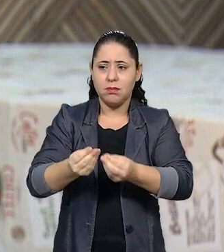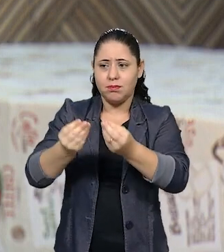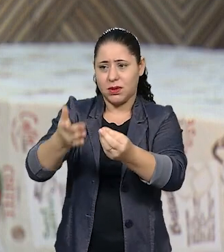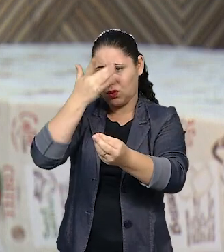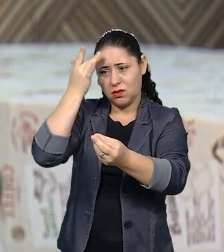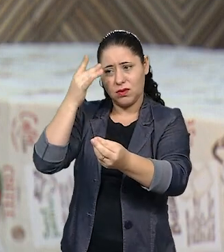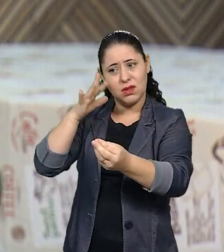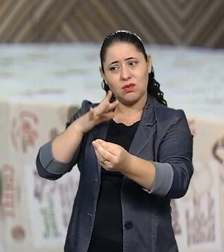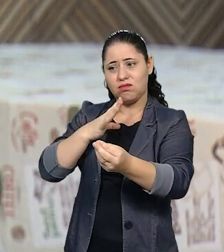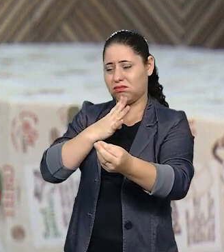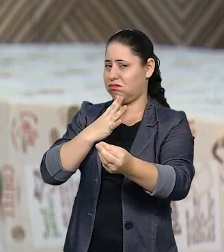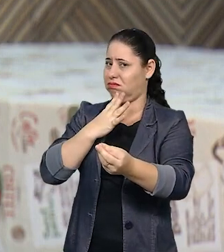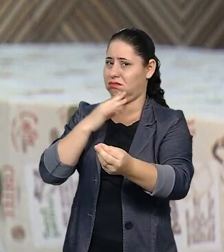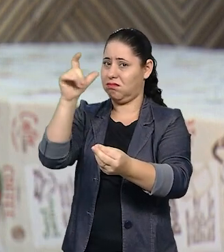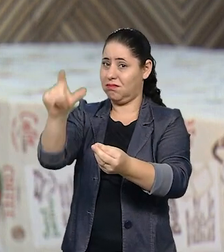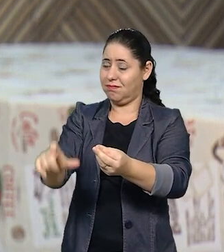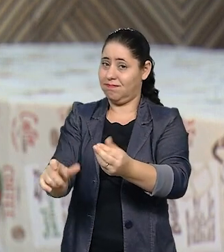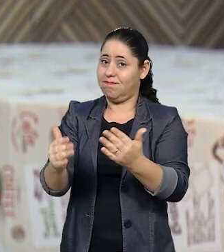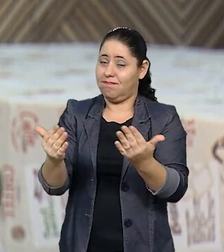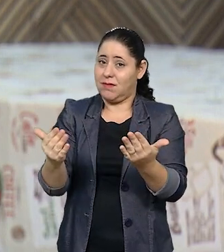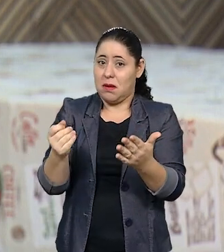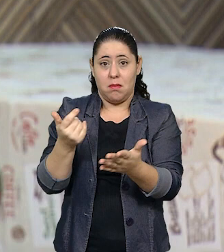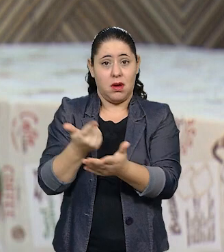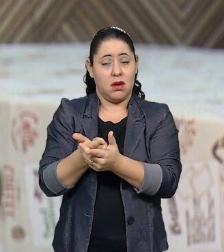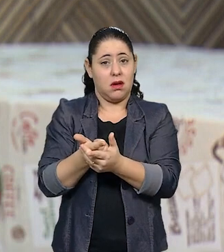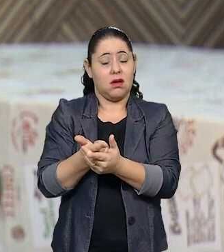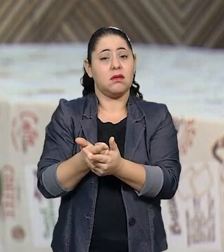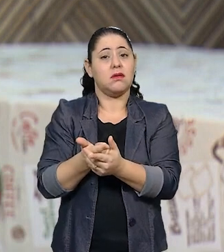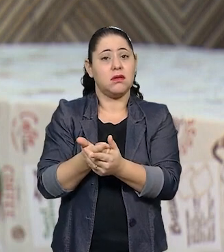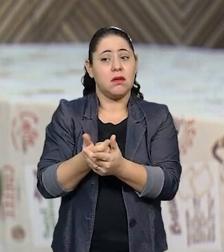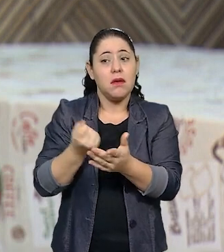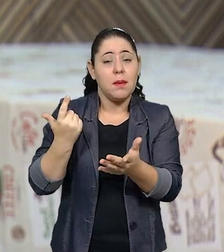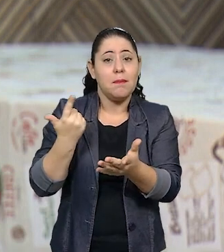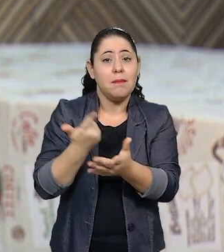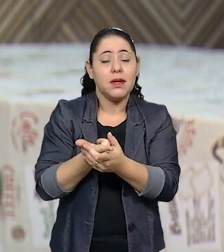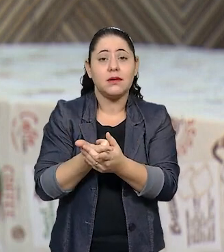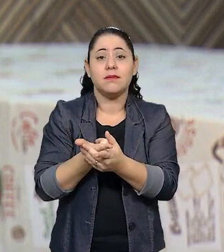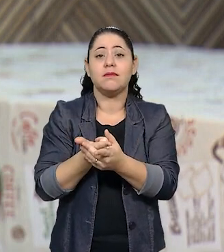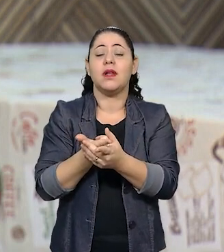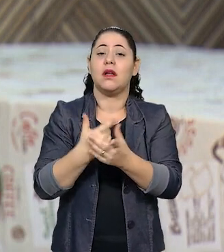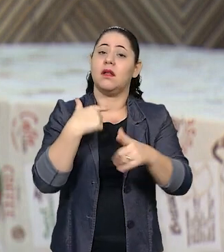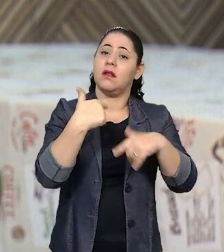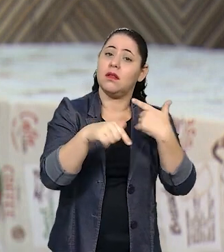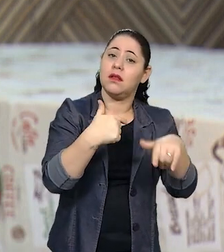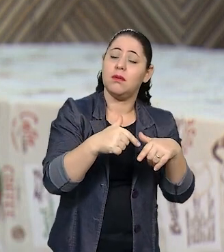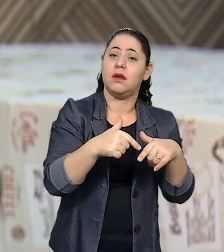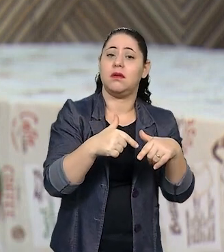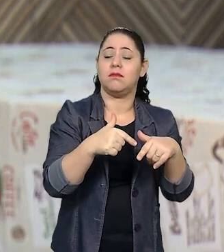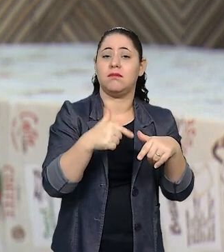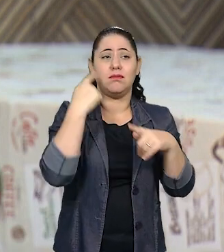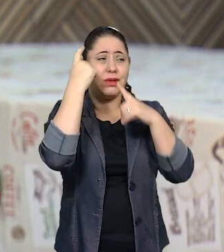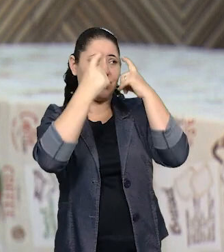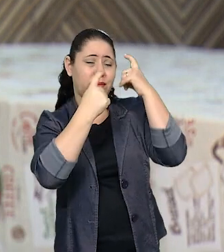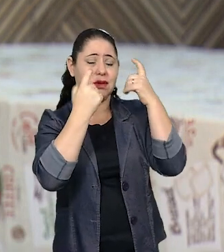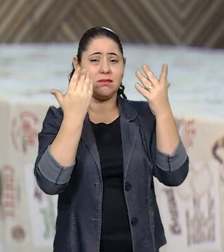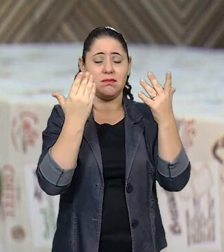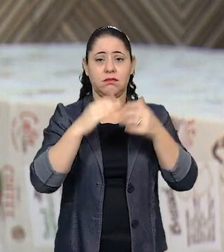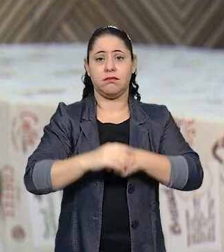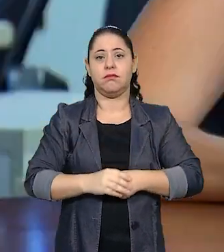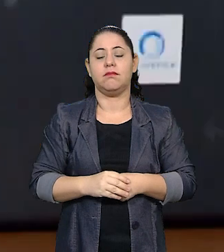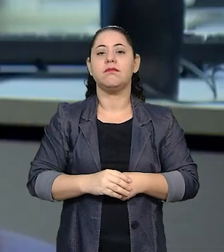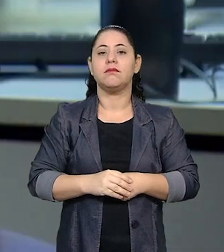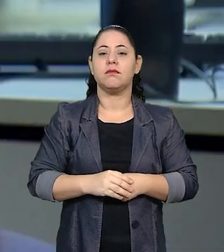viciado em drogas ou em bebidas. E assim, como confiar um bebê, né, com pessoas